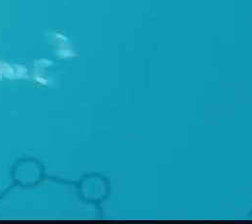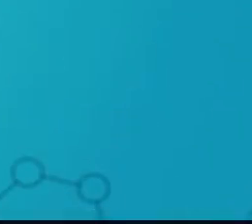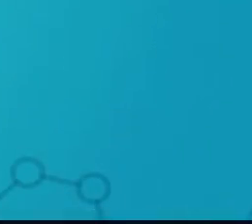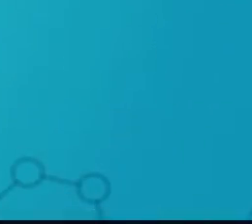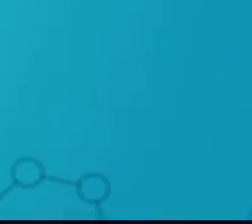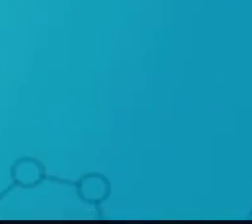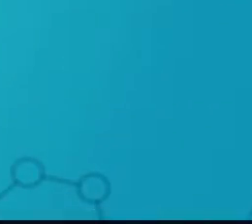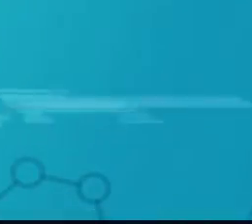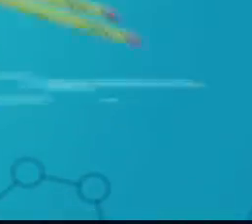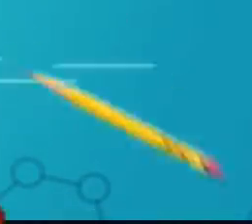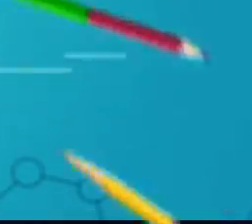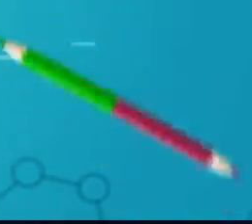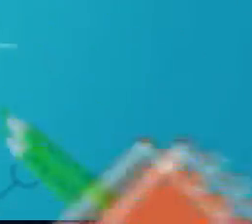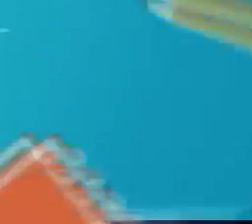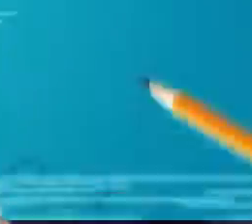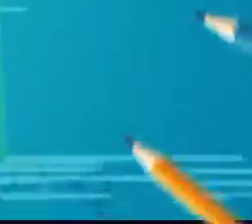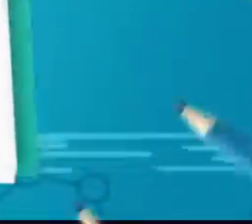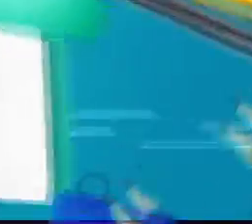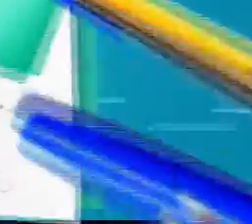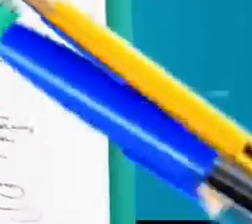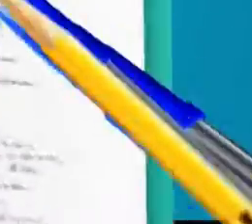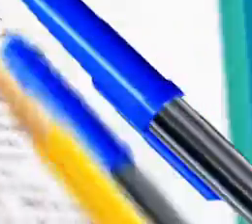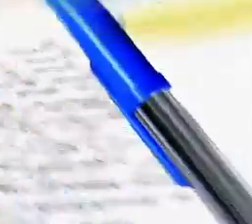E aí